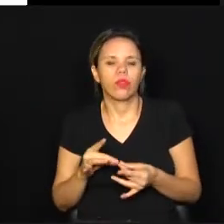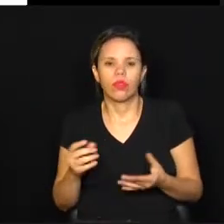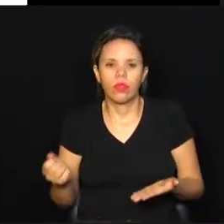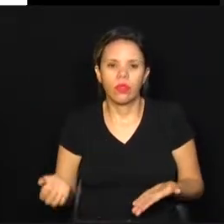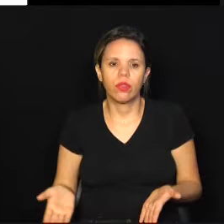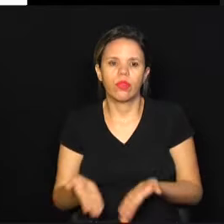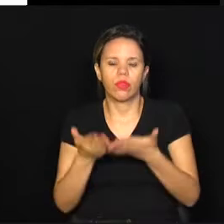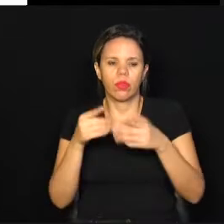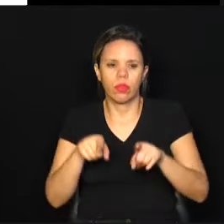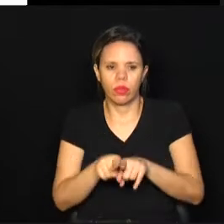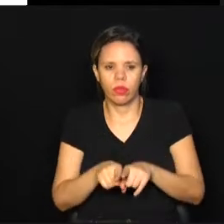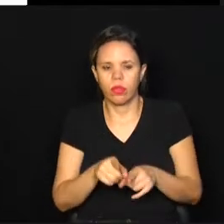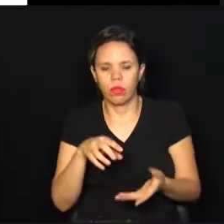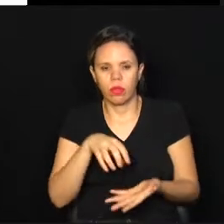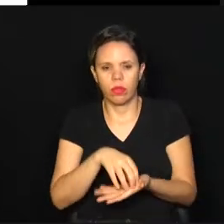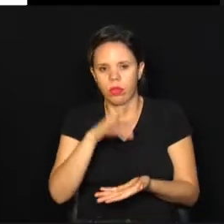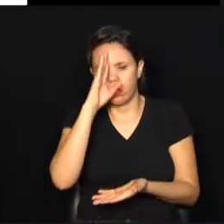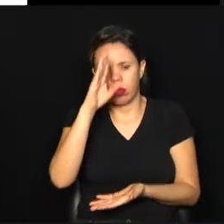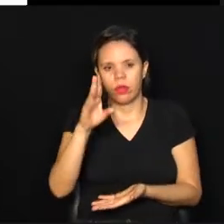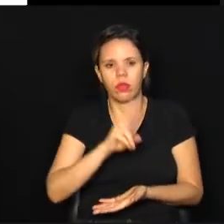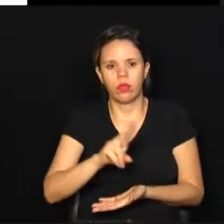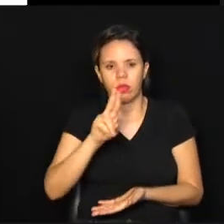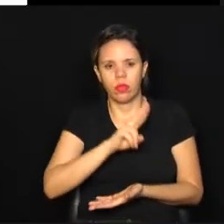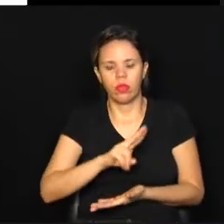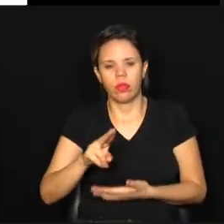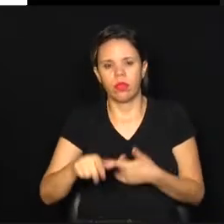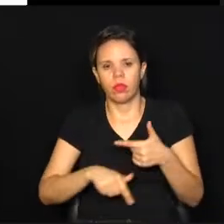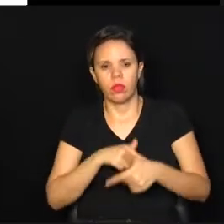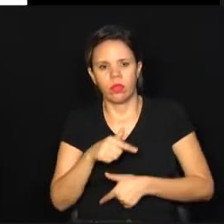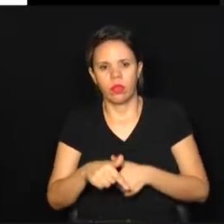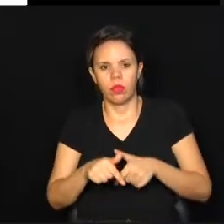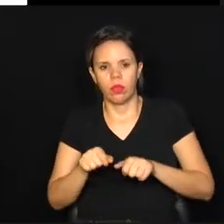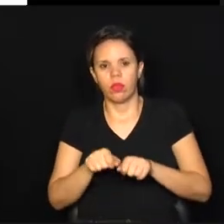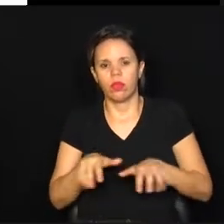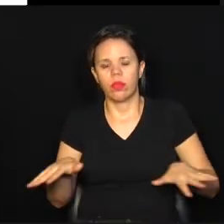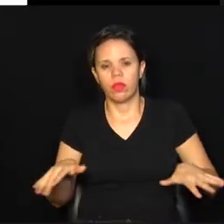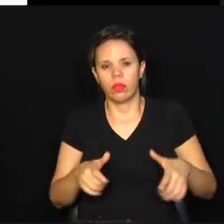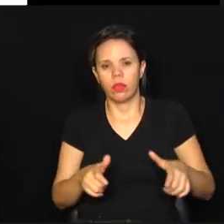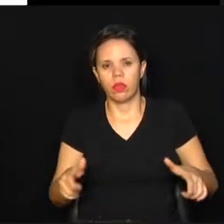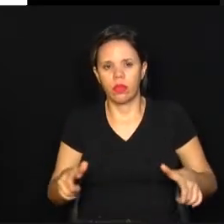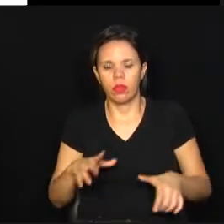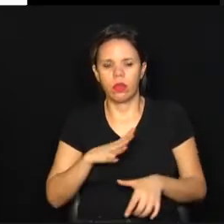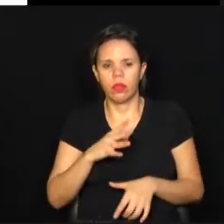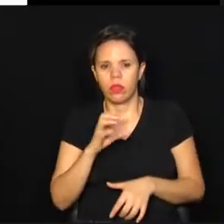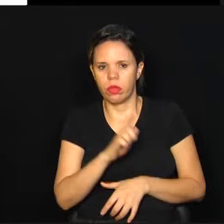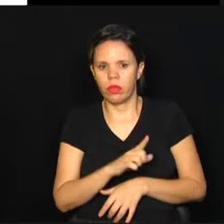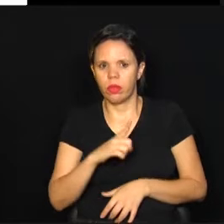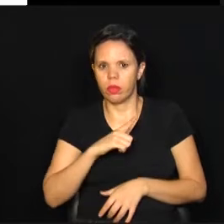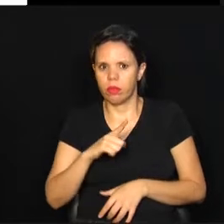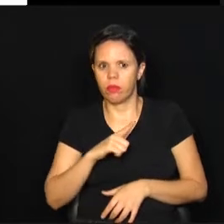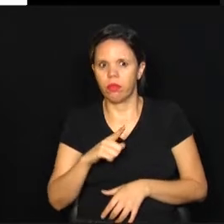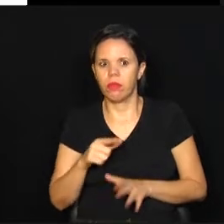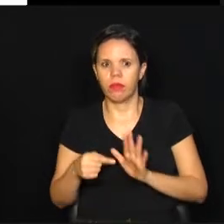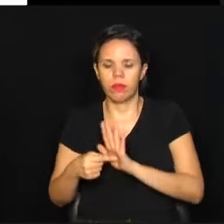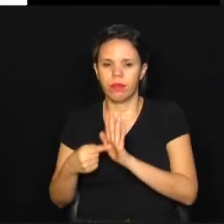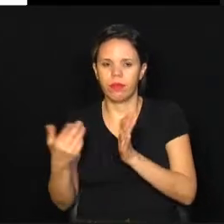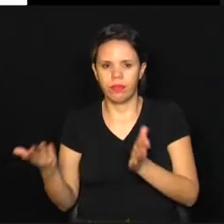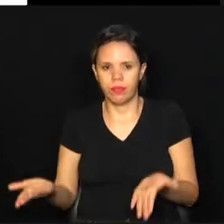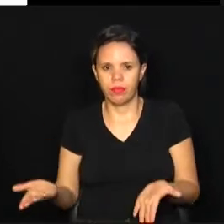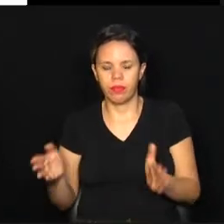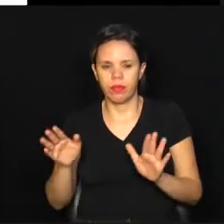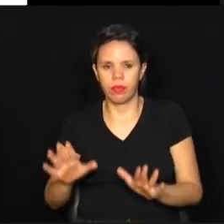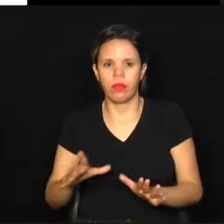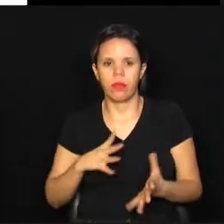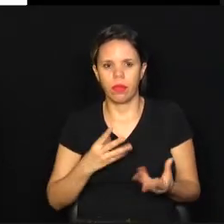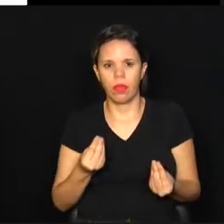ancorar essa centralidade, né? E as densidades, né? Densidade é uma coisa que o Campo Grande tem, vou mostrar aqui para vocês, apesar de ter